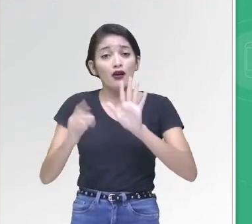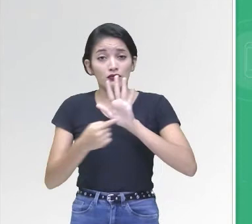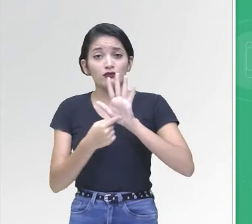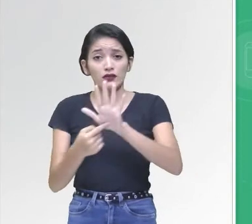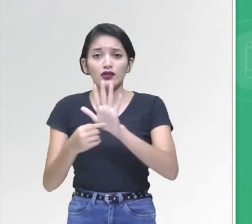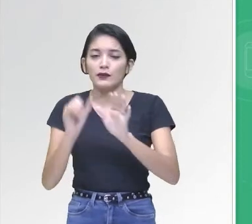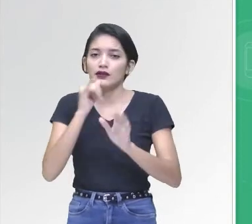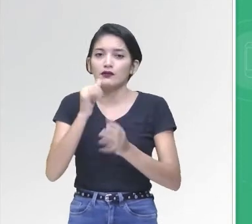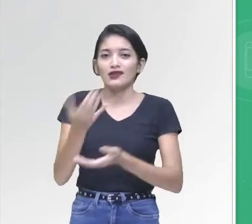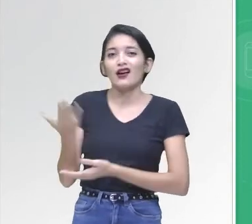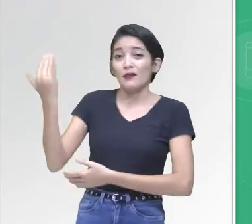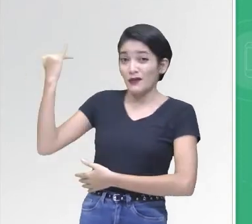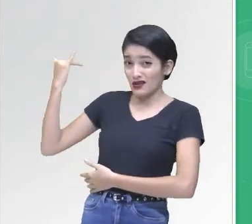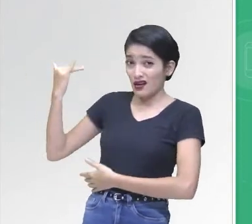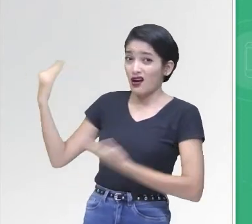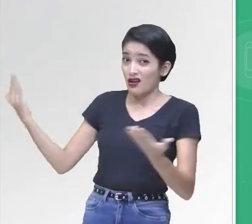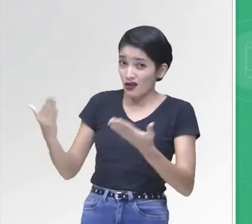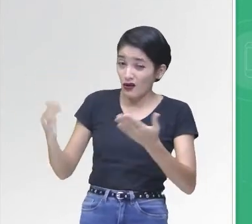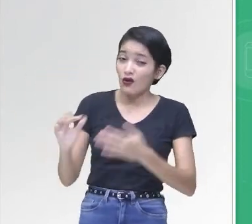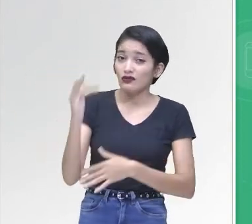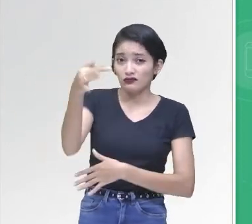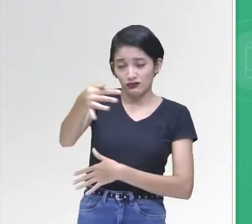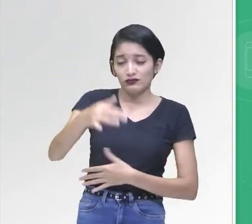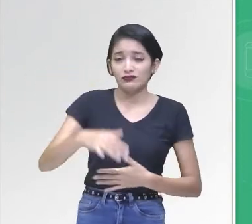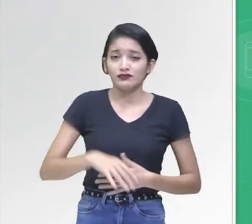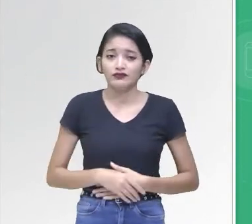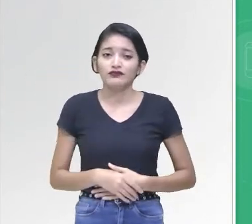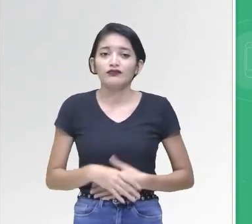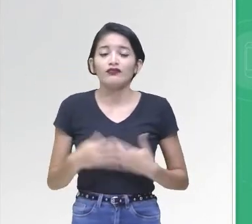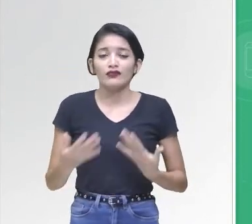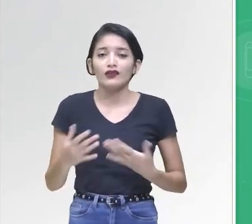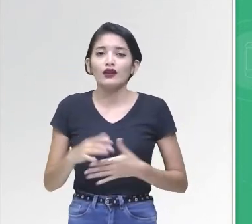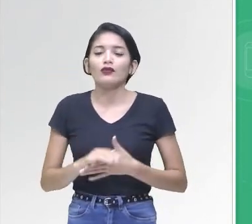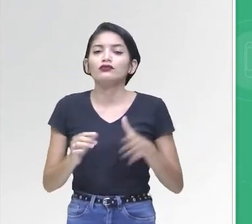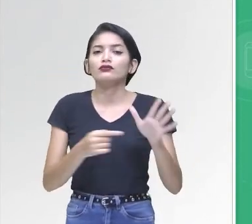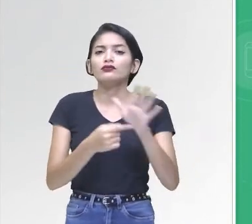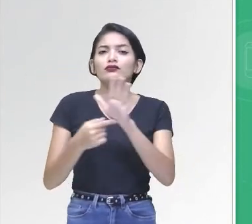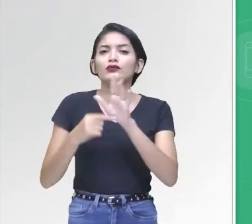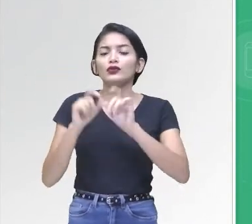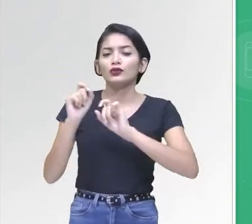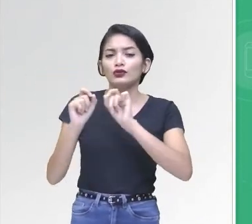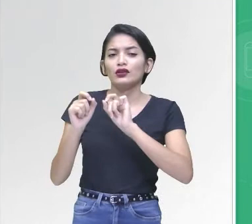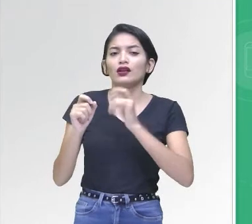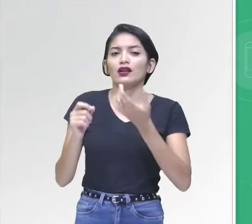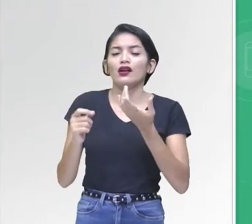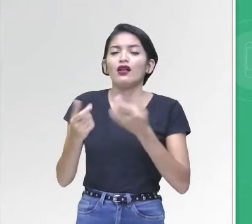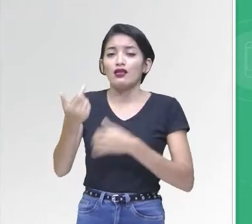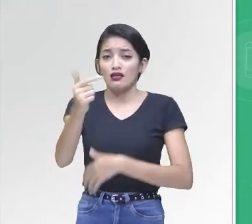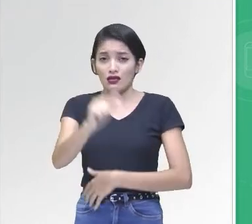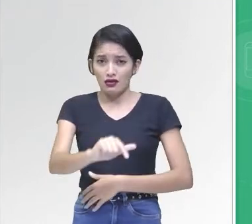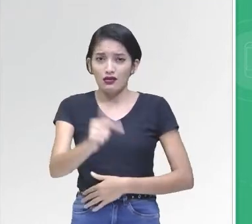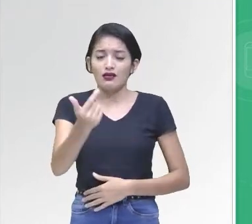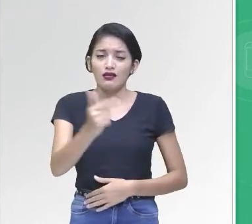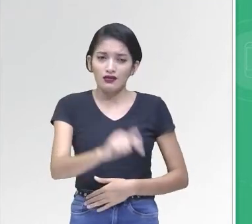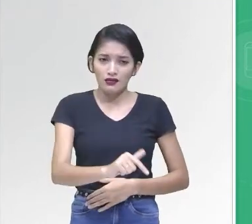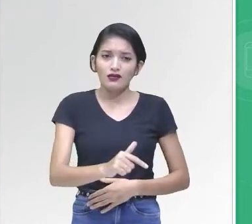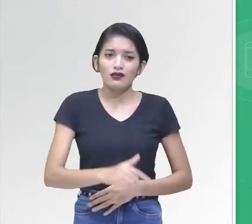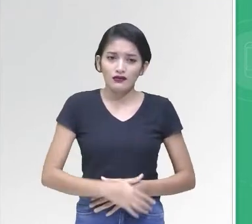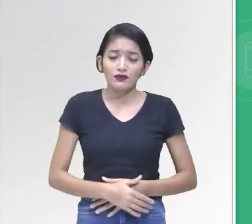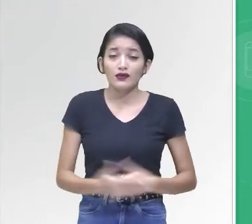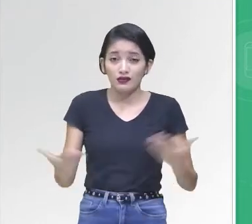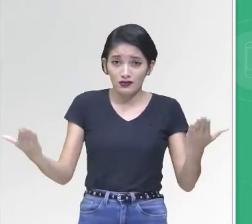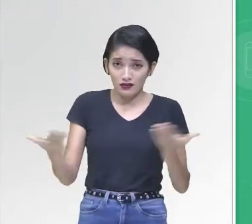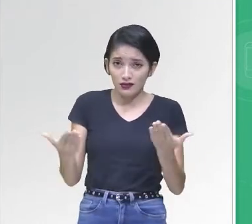presente, passado ou futuro. Esse tipo de expressão, claro, ela refere-se totalmente ao